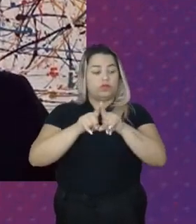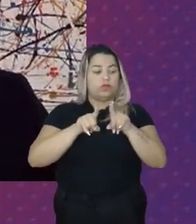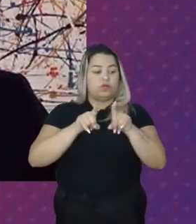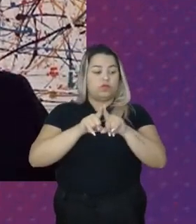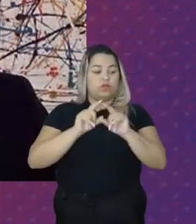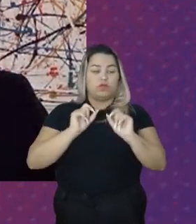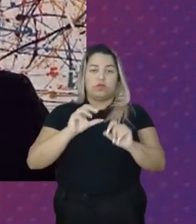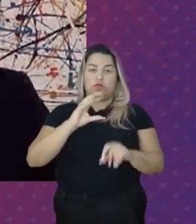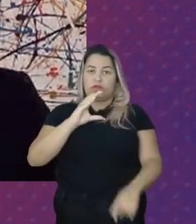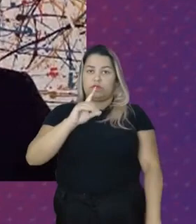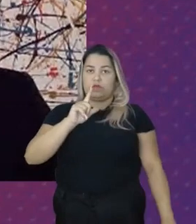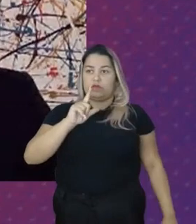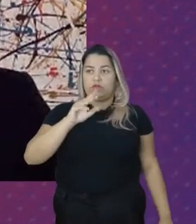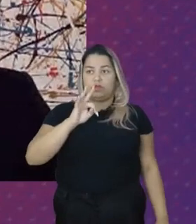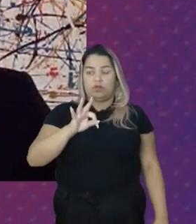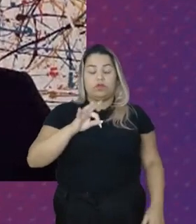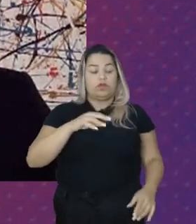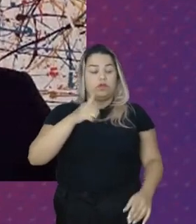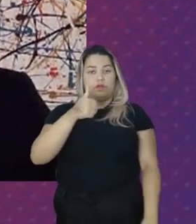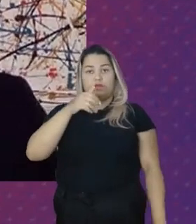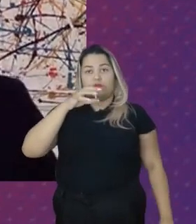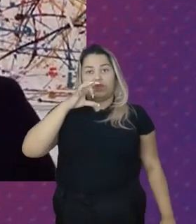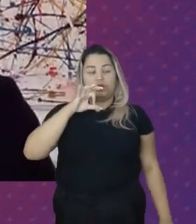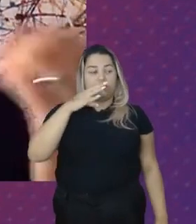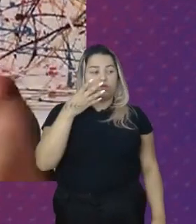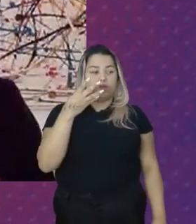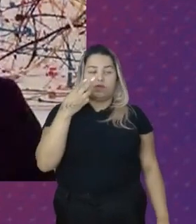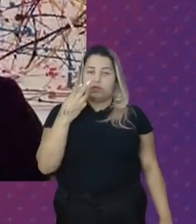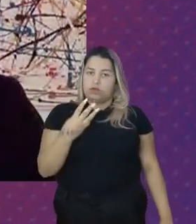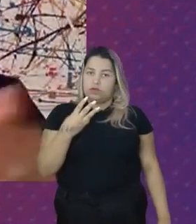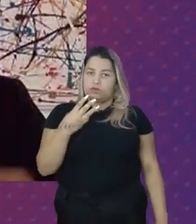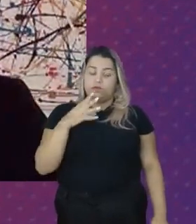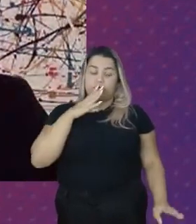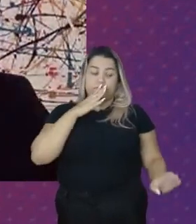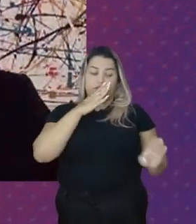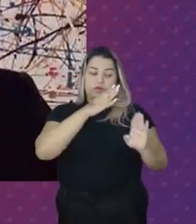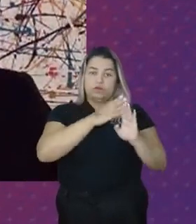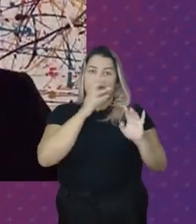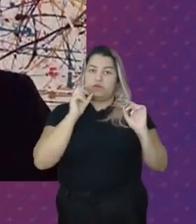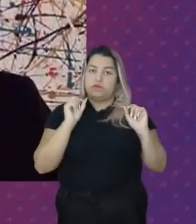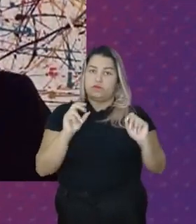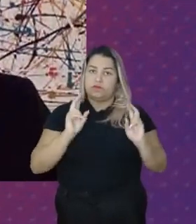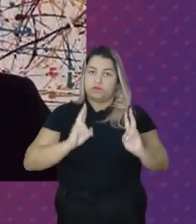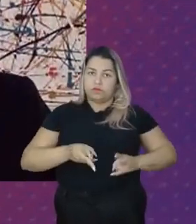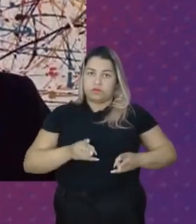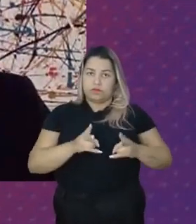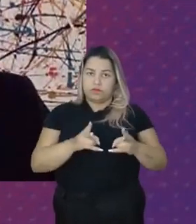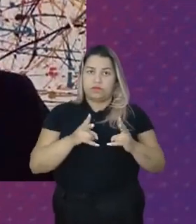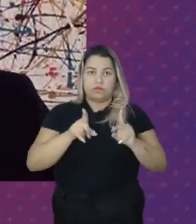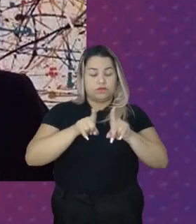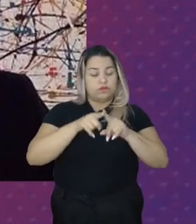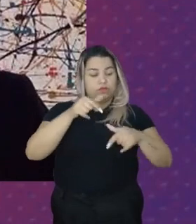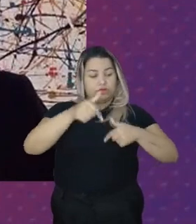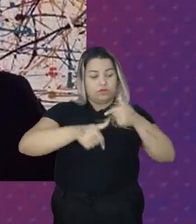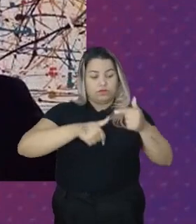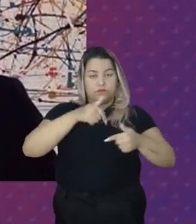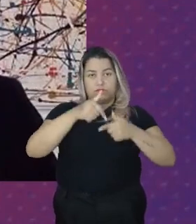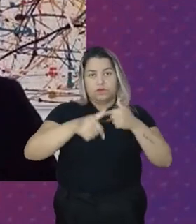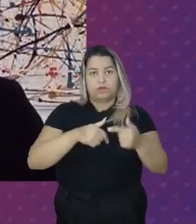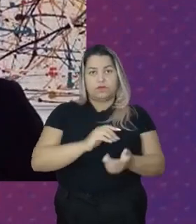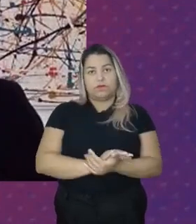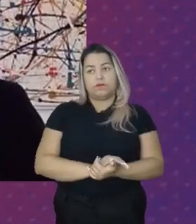da CLT, em 1943, ele opta por manter a relação de emprego